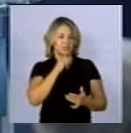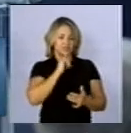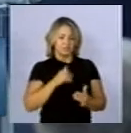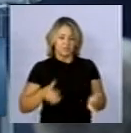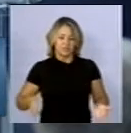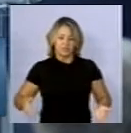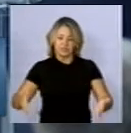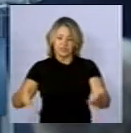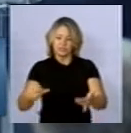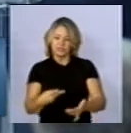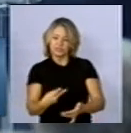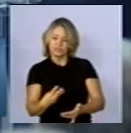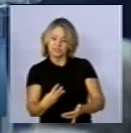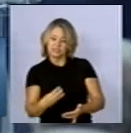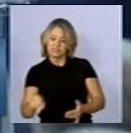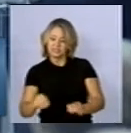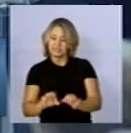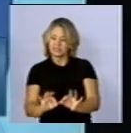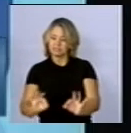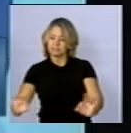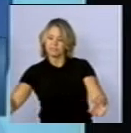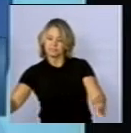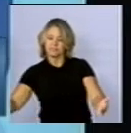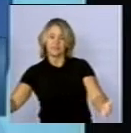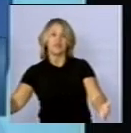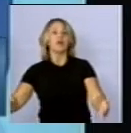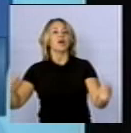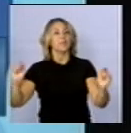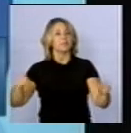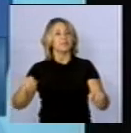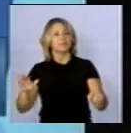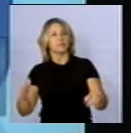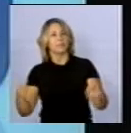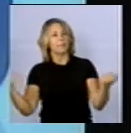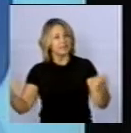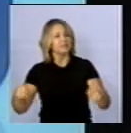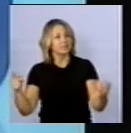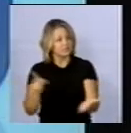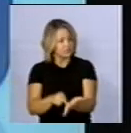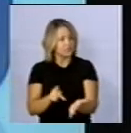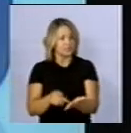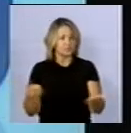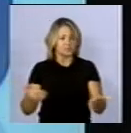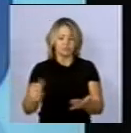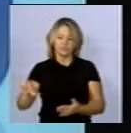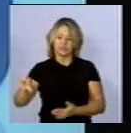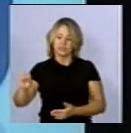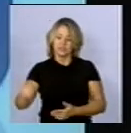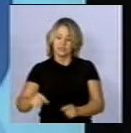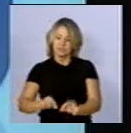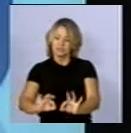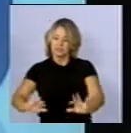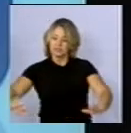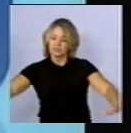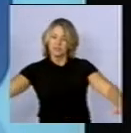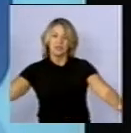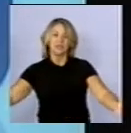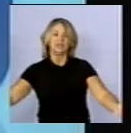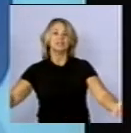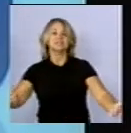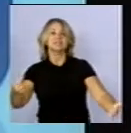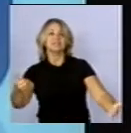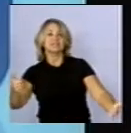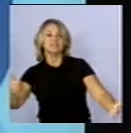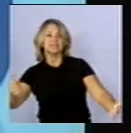30 as nossas estimativas indicam que a faixa necessária seria 90 nesse caso estamos falando aquisição de 60 m a mais